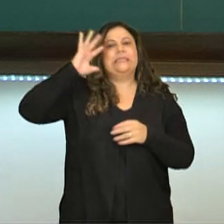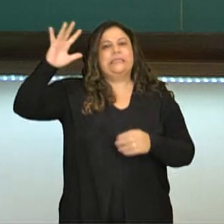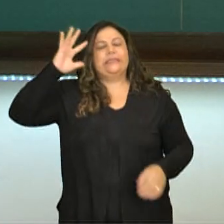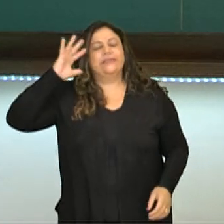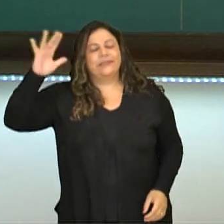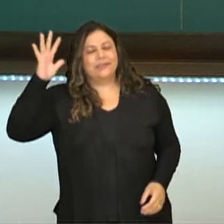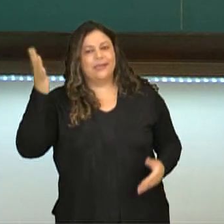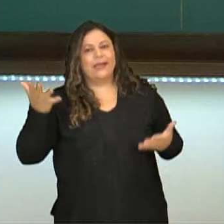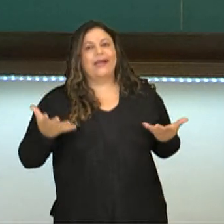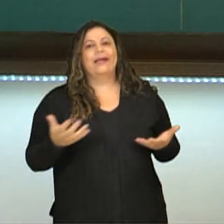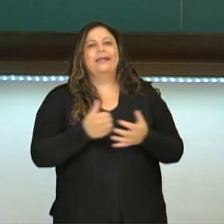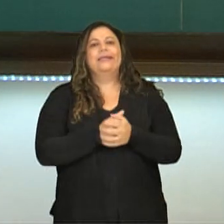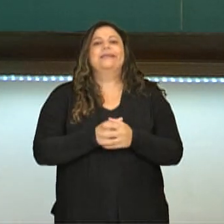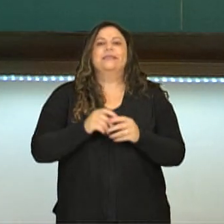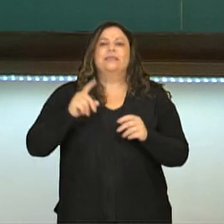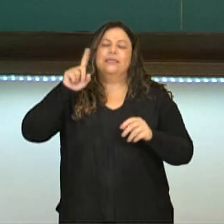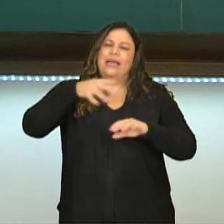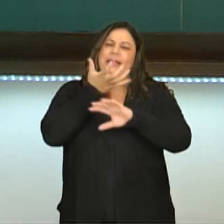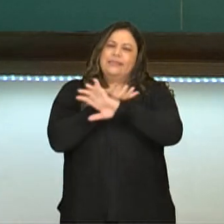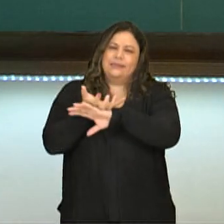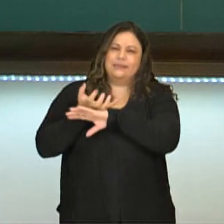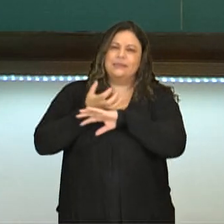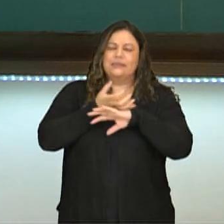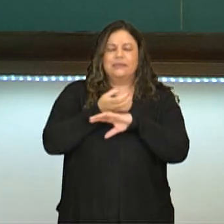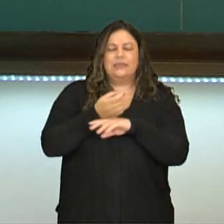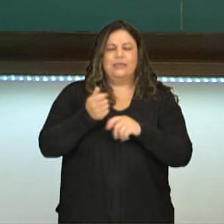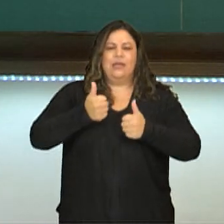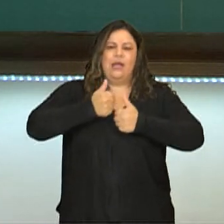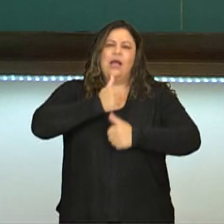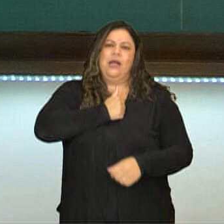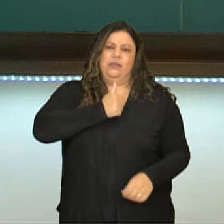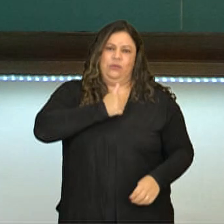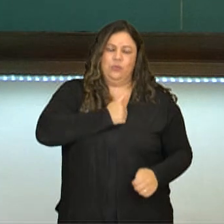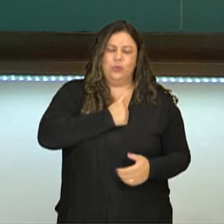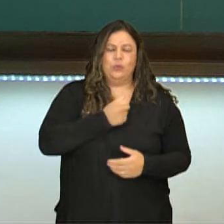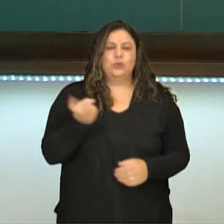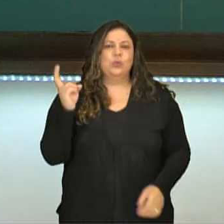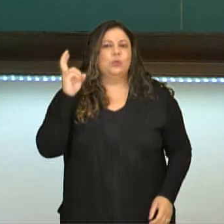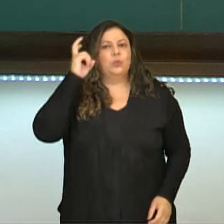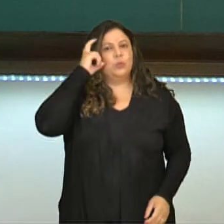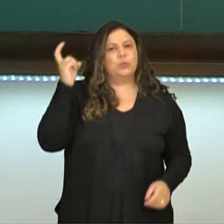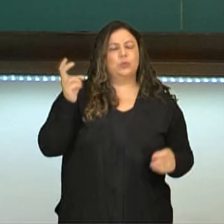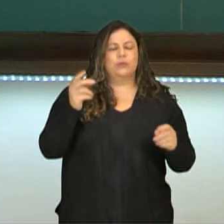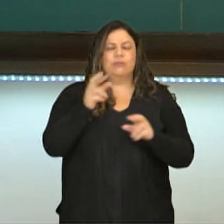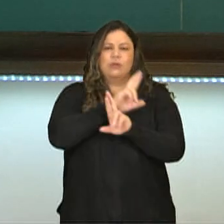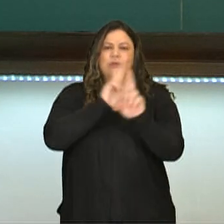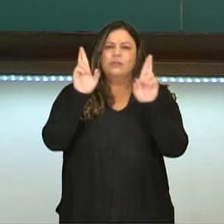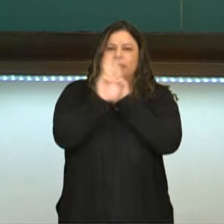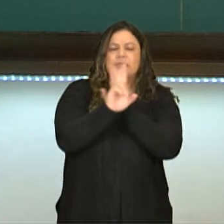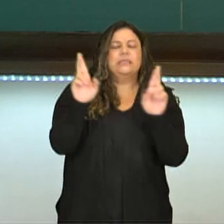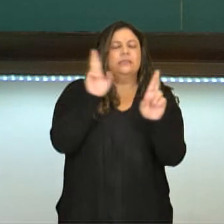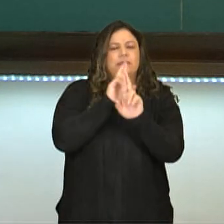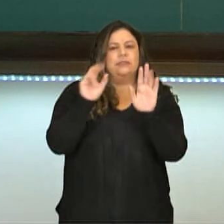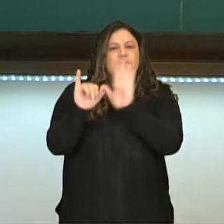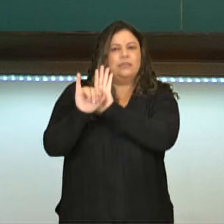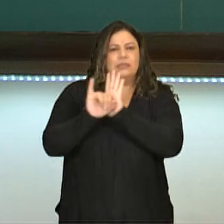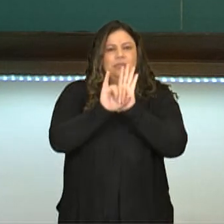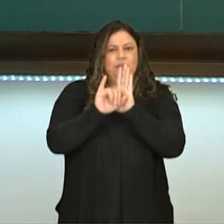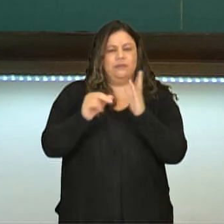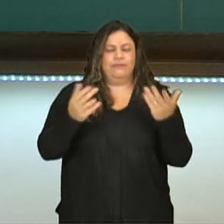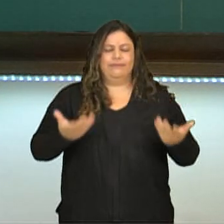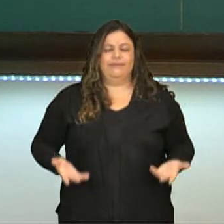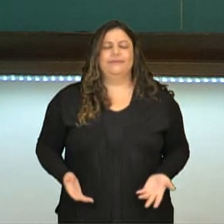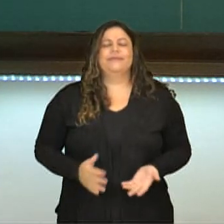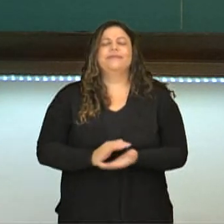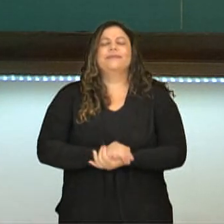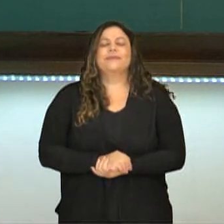né, dessa disciplina da antropologia cultural relacionada à identidade tinha que estar relacionando esses aspectos. Vamos lá?